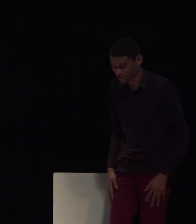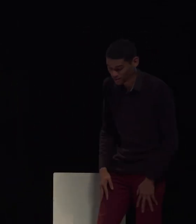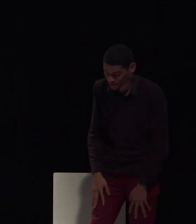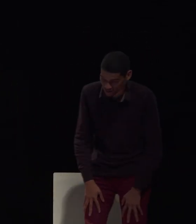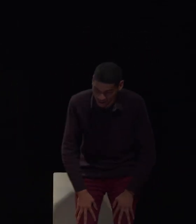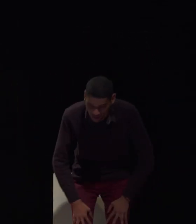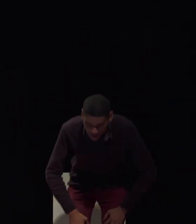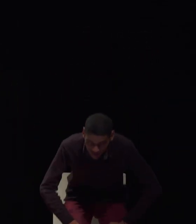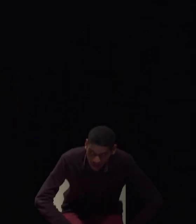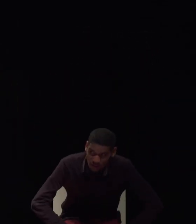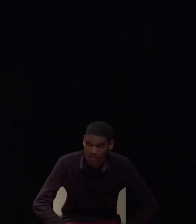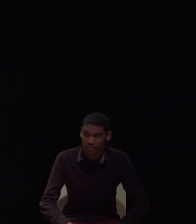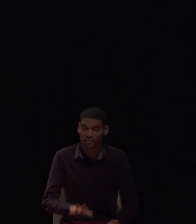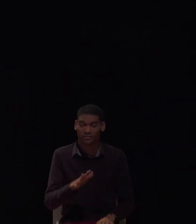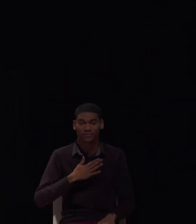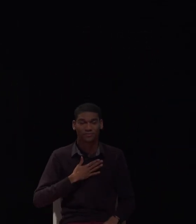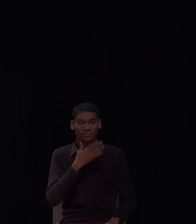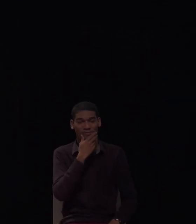pai